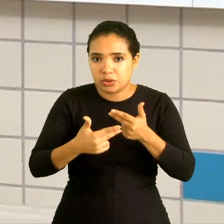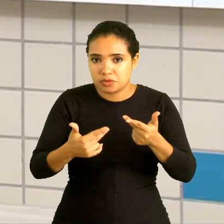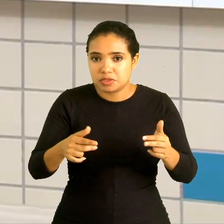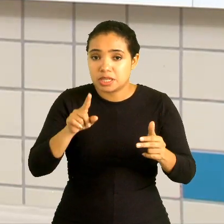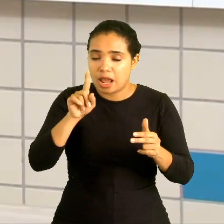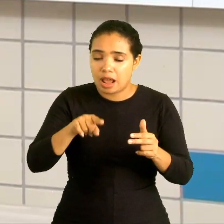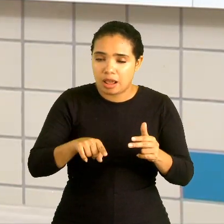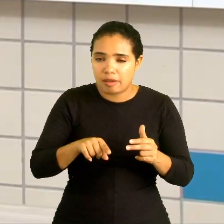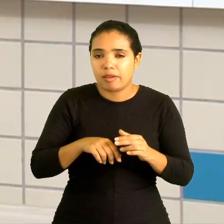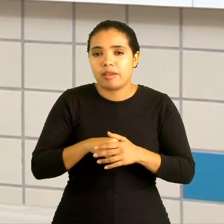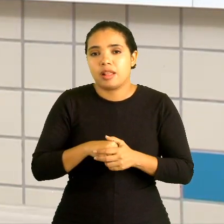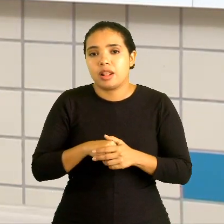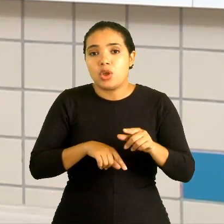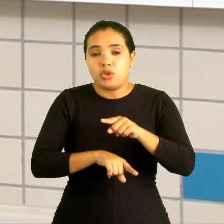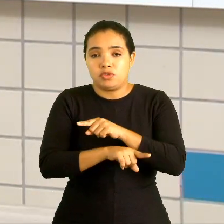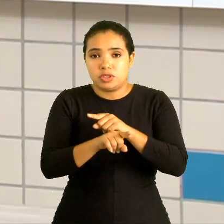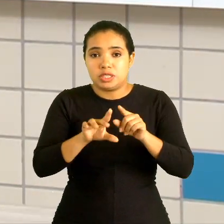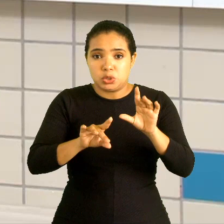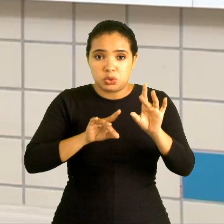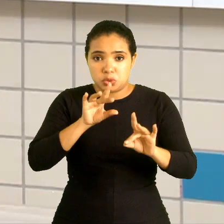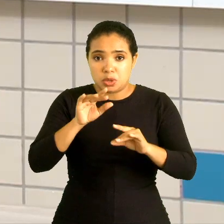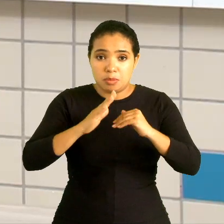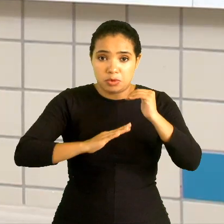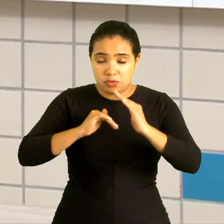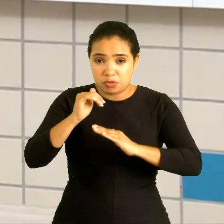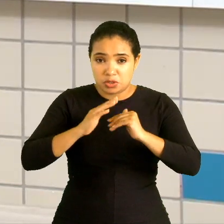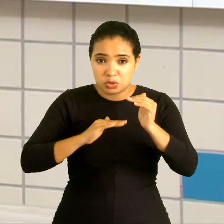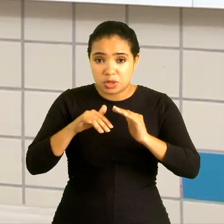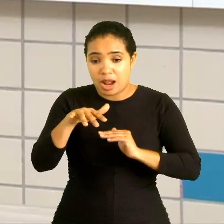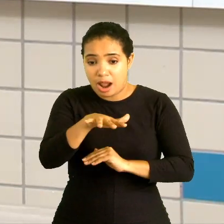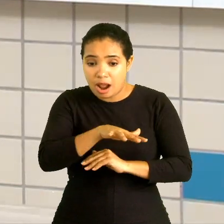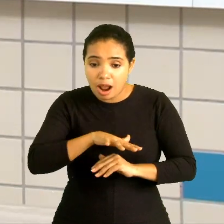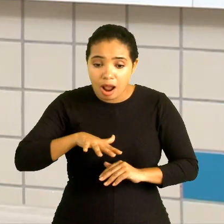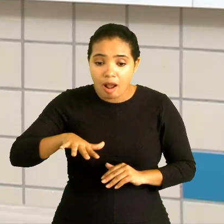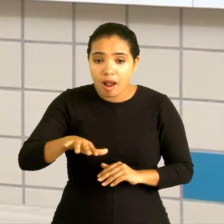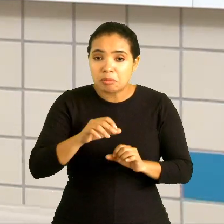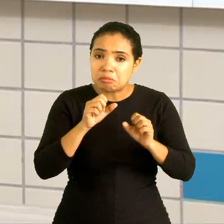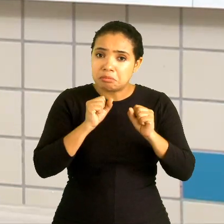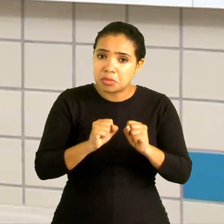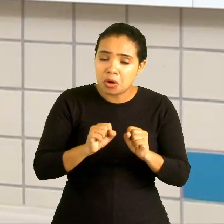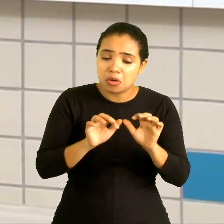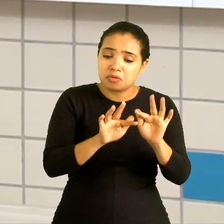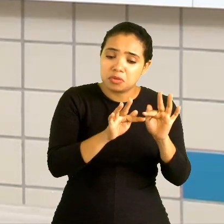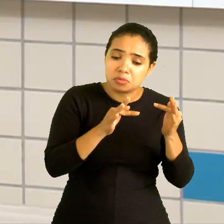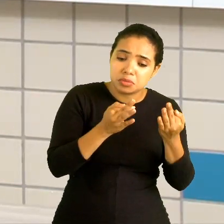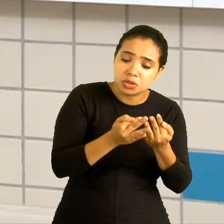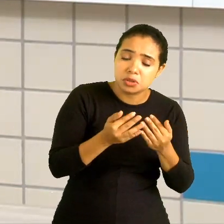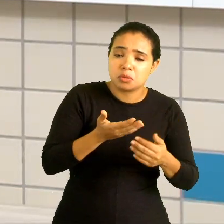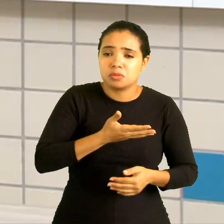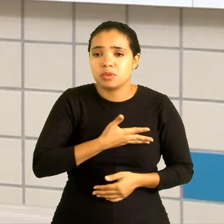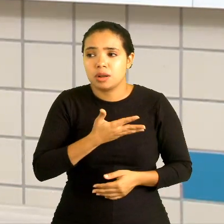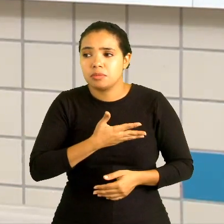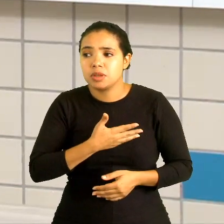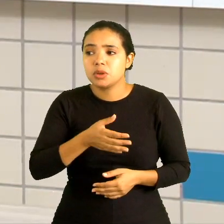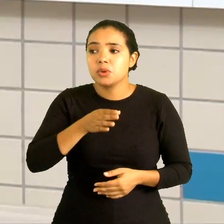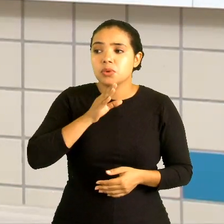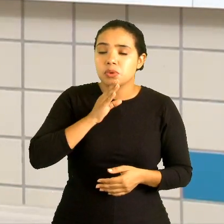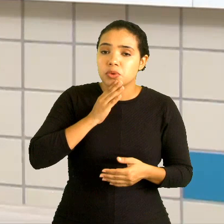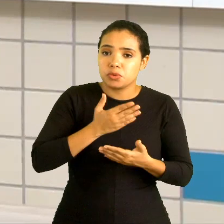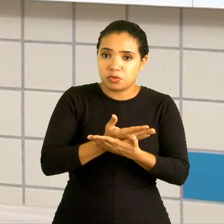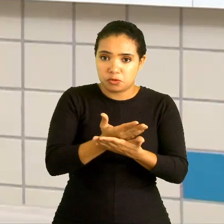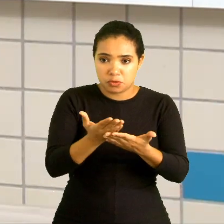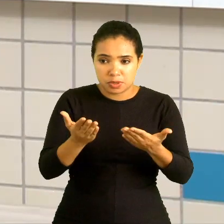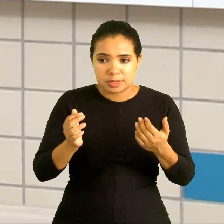é que vocês escolham um profissional de qualquer área, pode ser um familiar, um amigo, um conhecido de